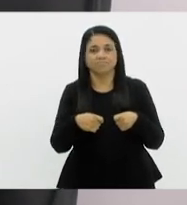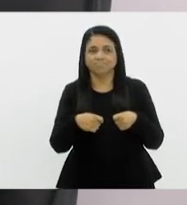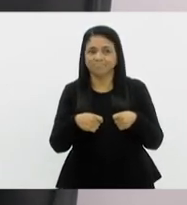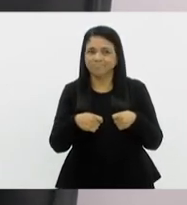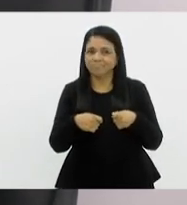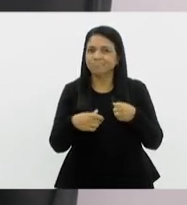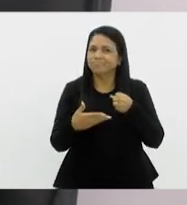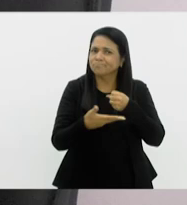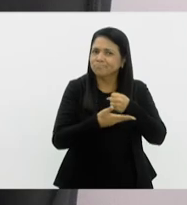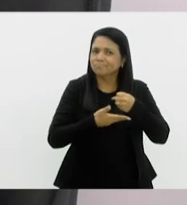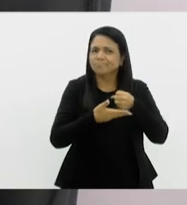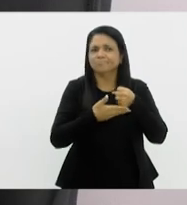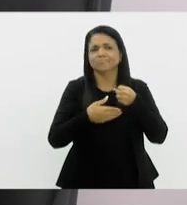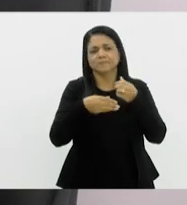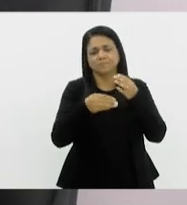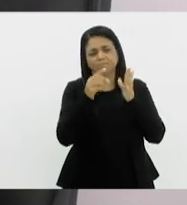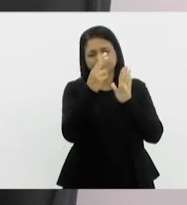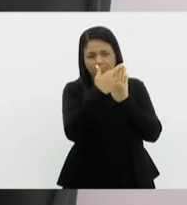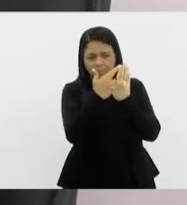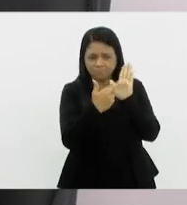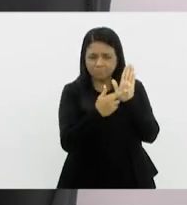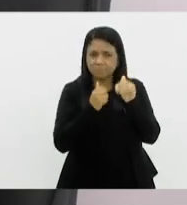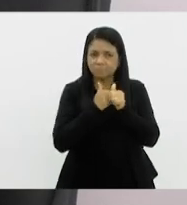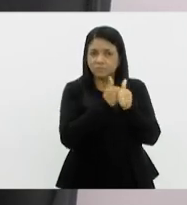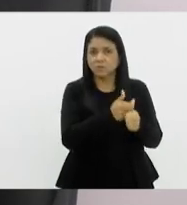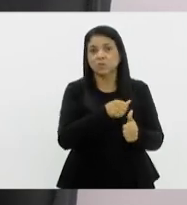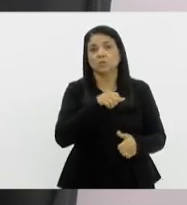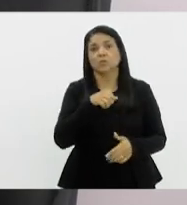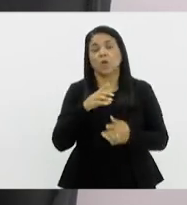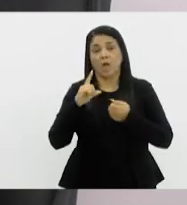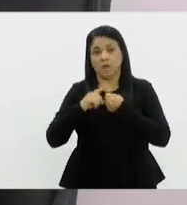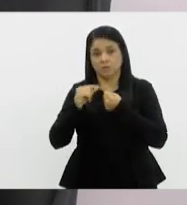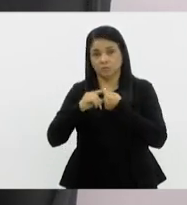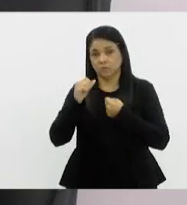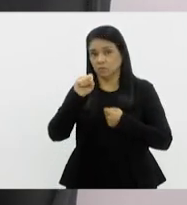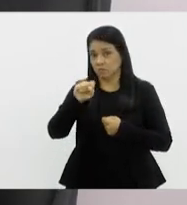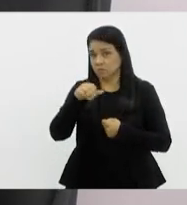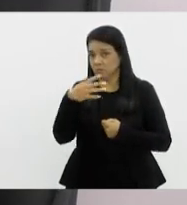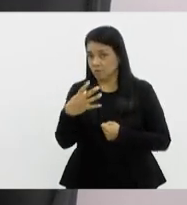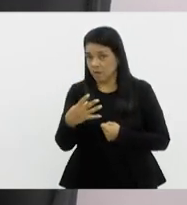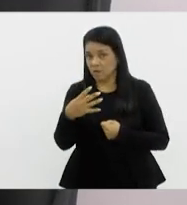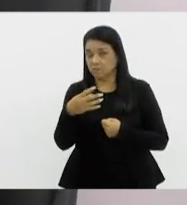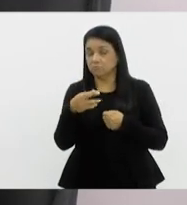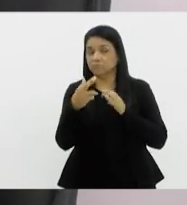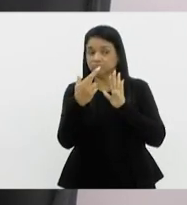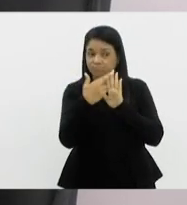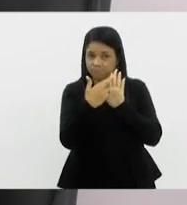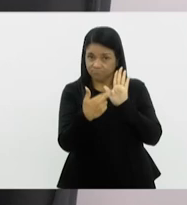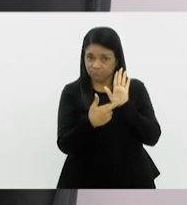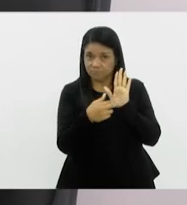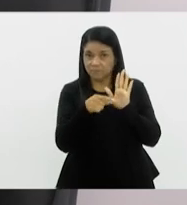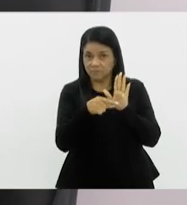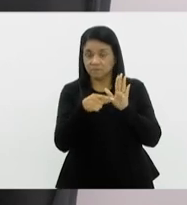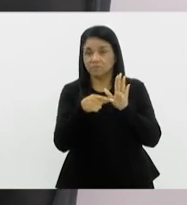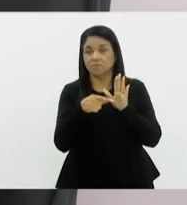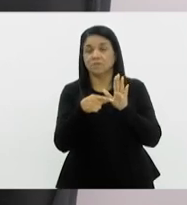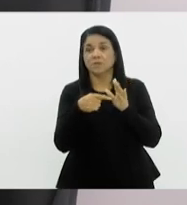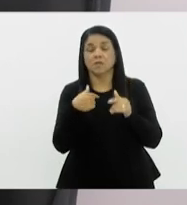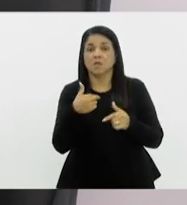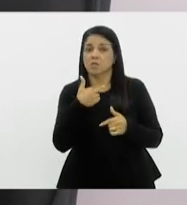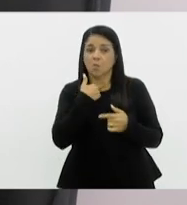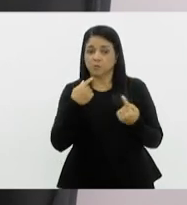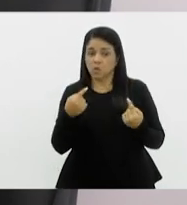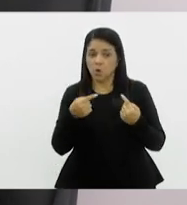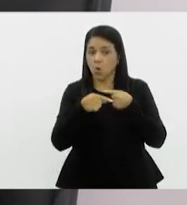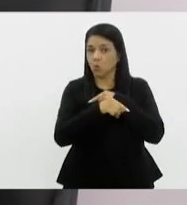dentro do regimento. O artigo 84 do nosso regimento é claro que as proposições não podem ser, por óbvio, a linha 1, antirregimentais,